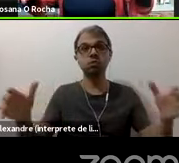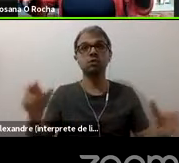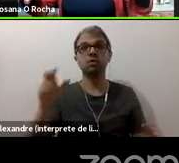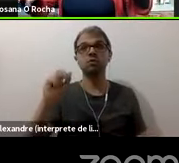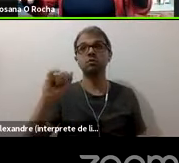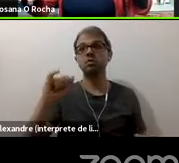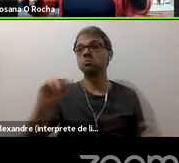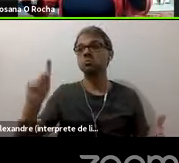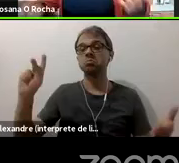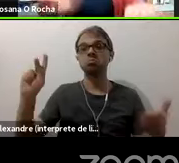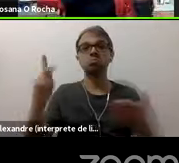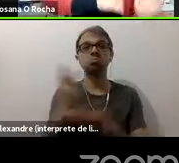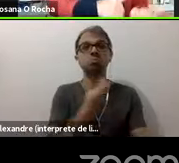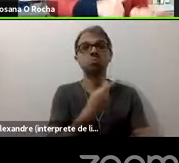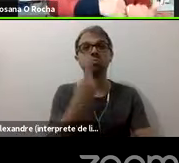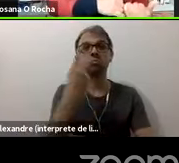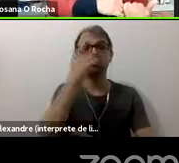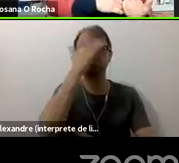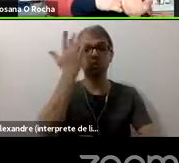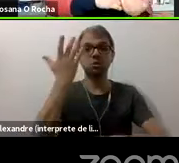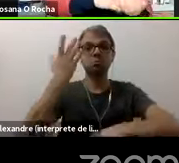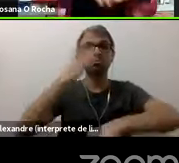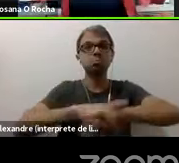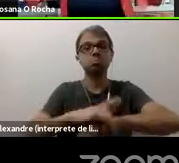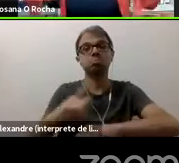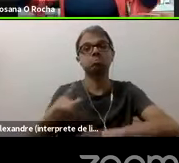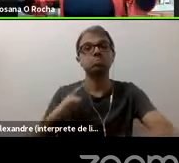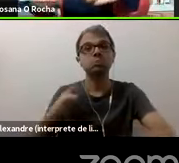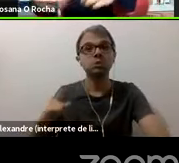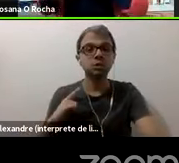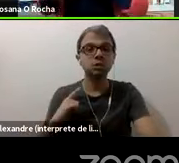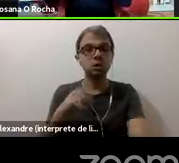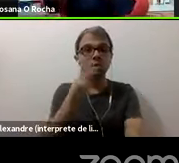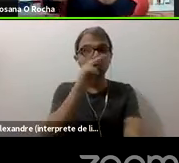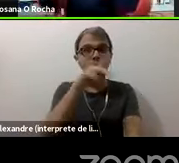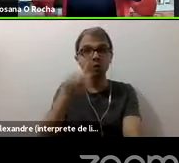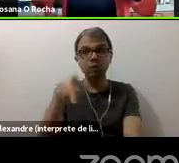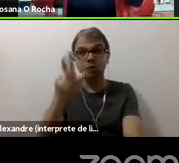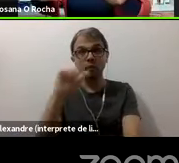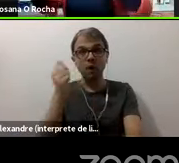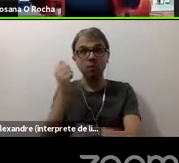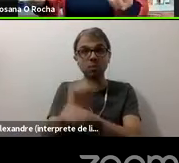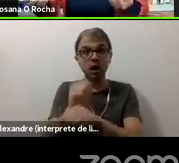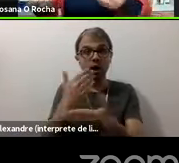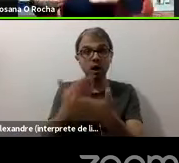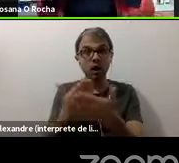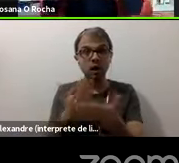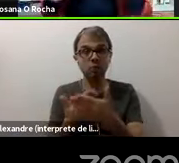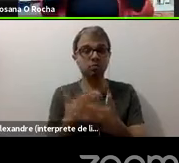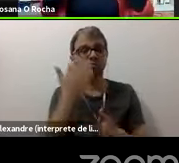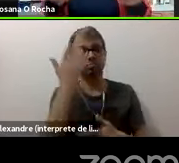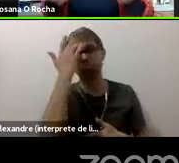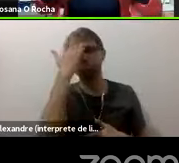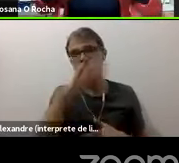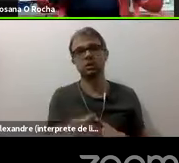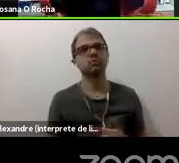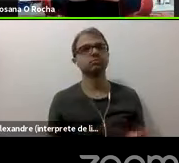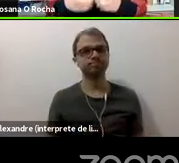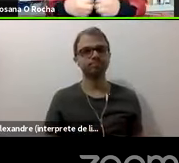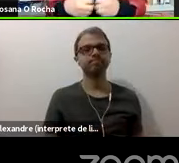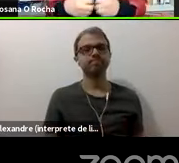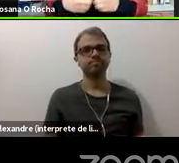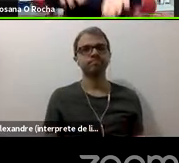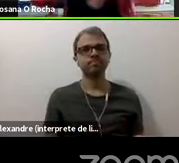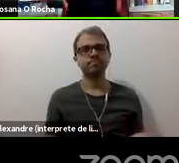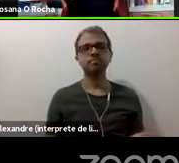sala inteira vai parar de ir? O professor vai parar de ir? O que vai acontecer? A gente não sabe ainda. E aí é que eu queria falar, igual no